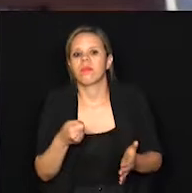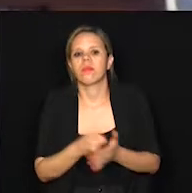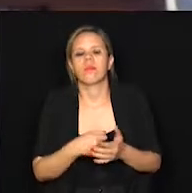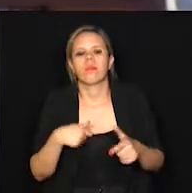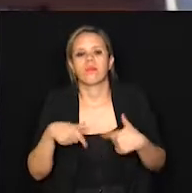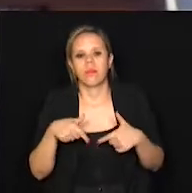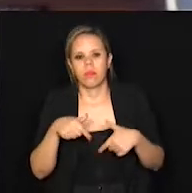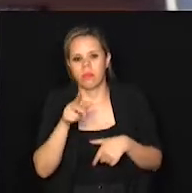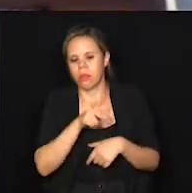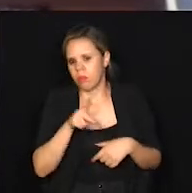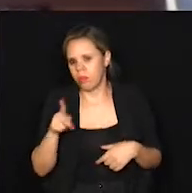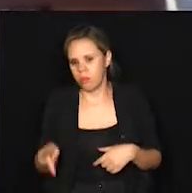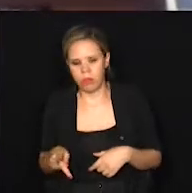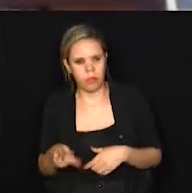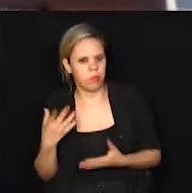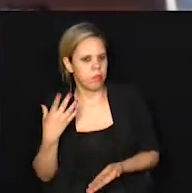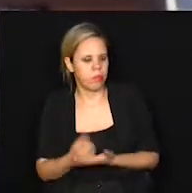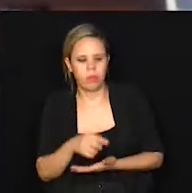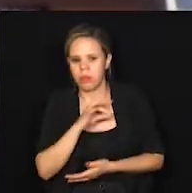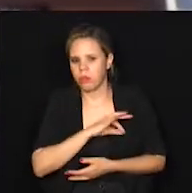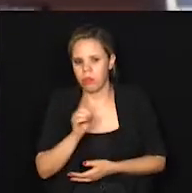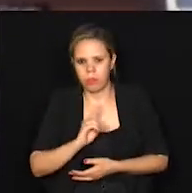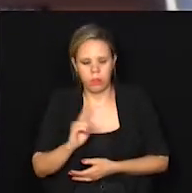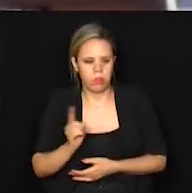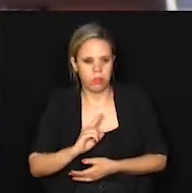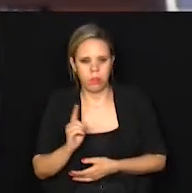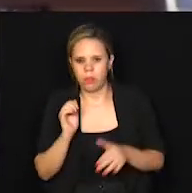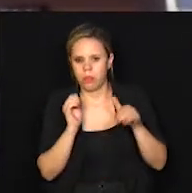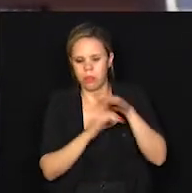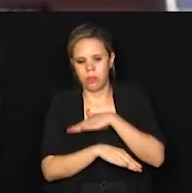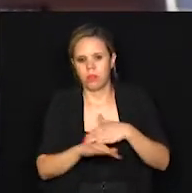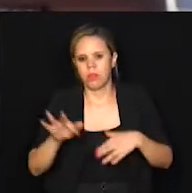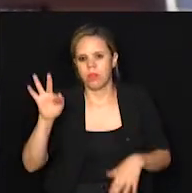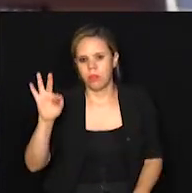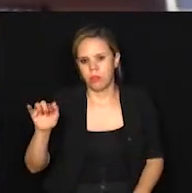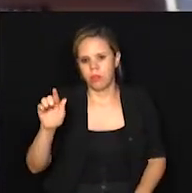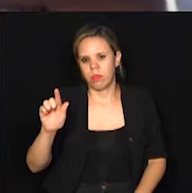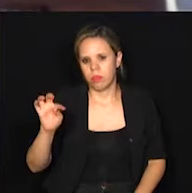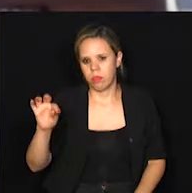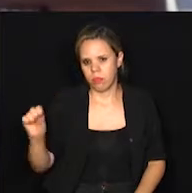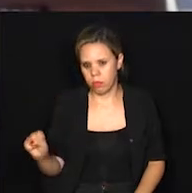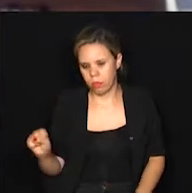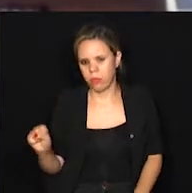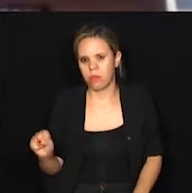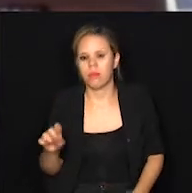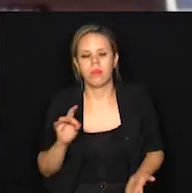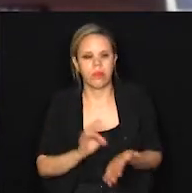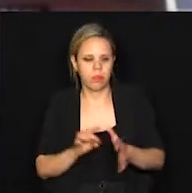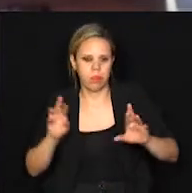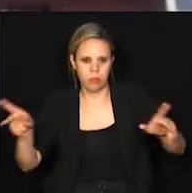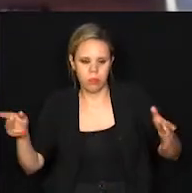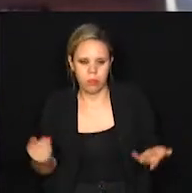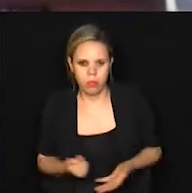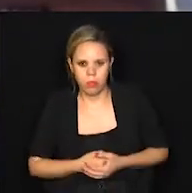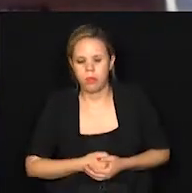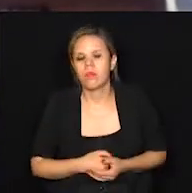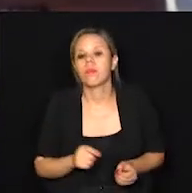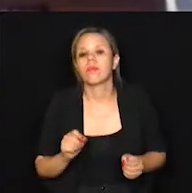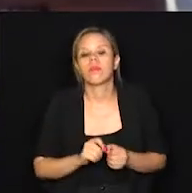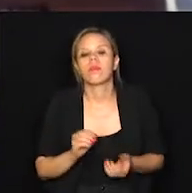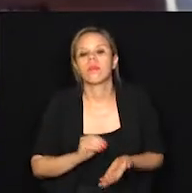trabalhistas, professores que não recebem salários, não depositam fundo de garantia. Então, a realidade é muito diferente. O que